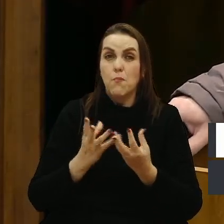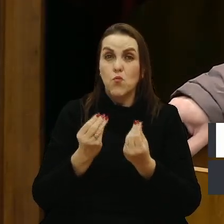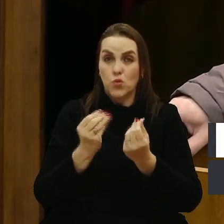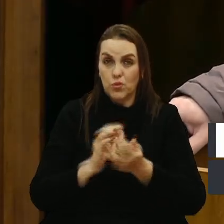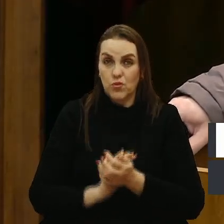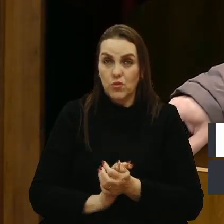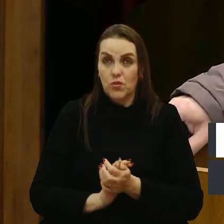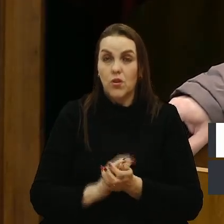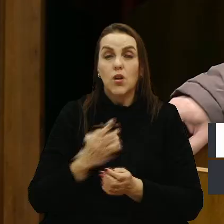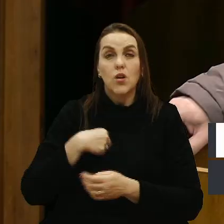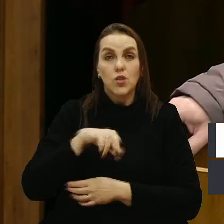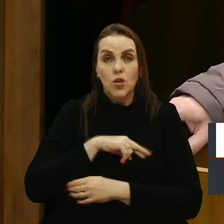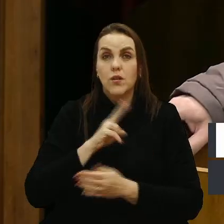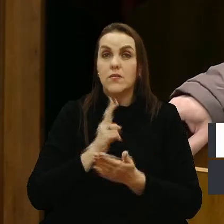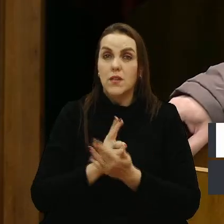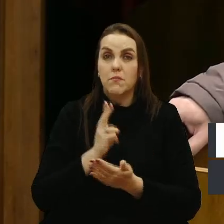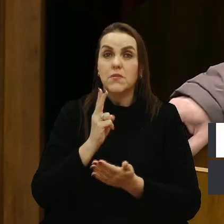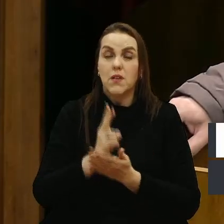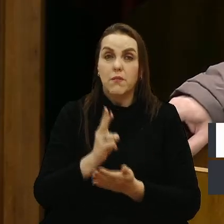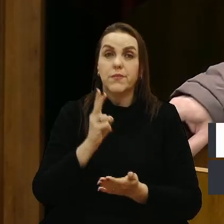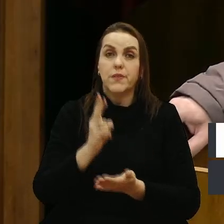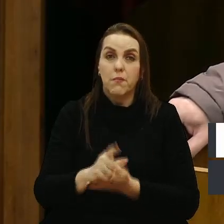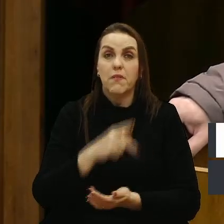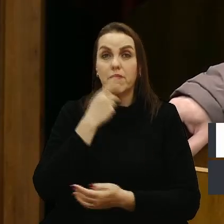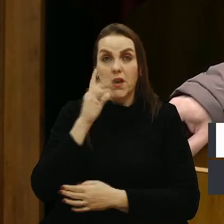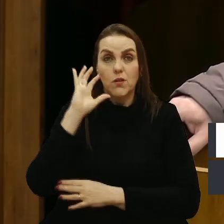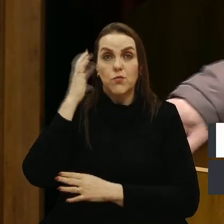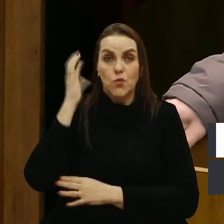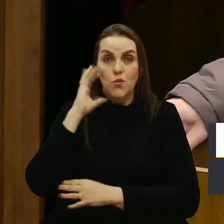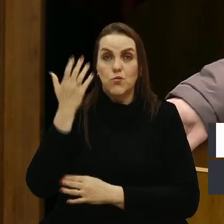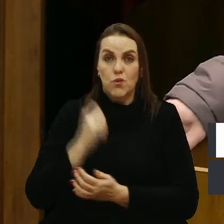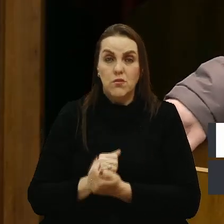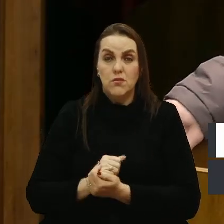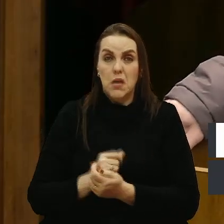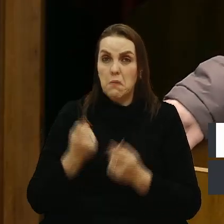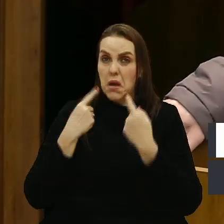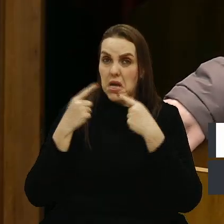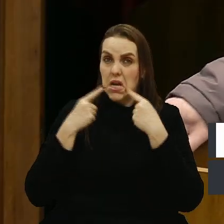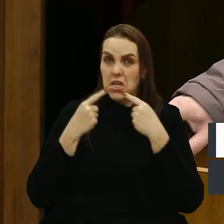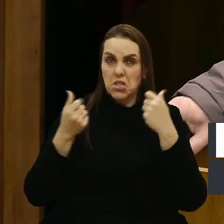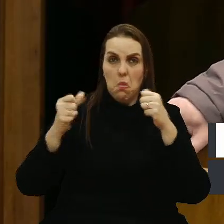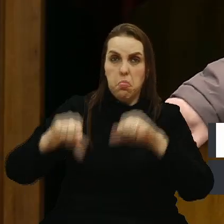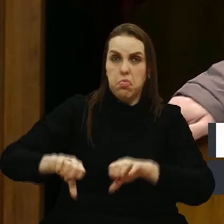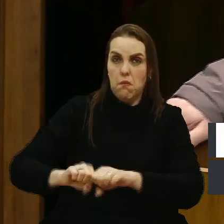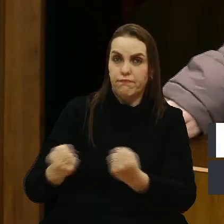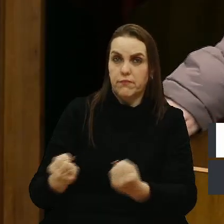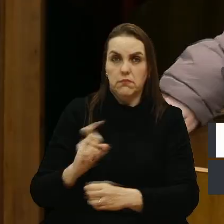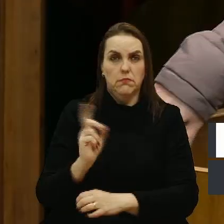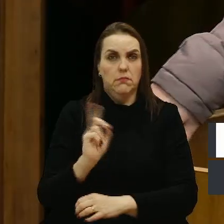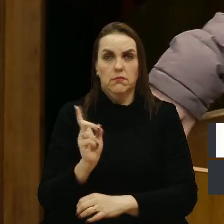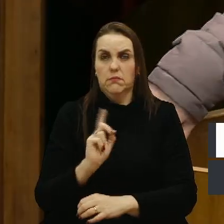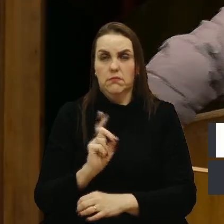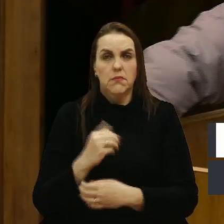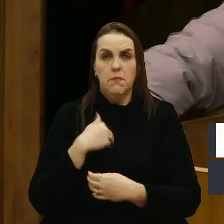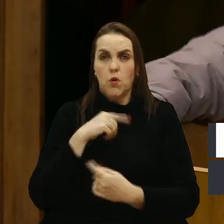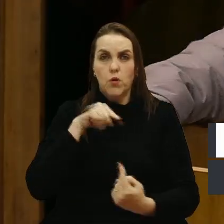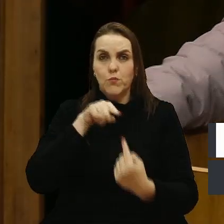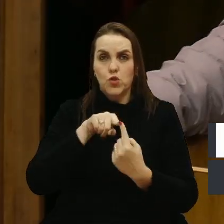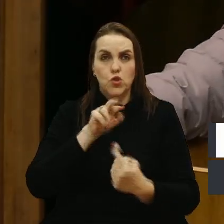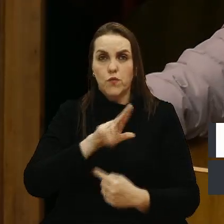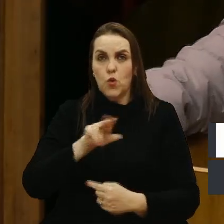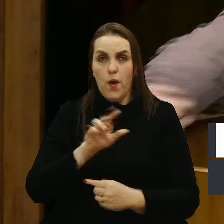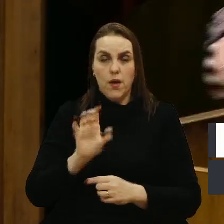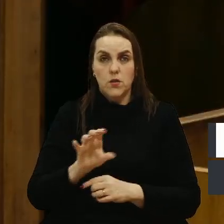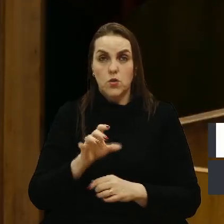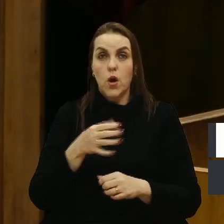e a gente vive falando as soluções. Uma parte, vereador. Eu não faço nenhuma crítica destrutiva, até porque não tenho essa pretensão, quero apresentar